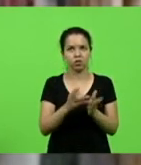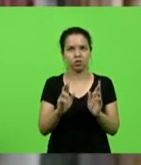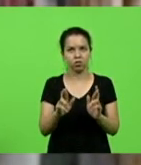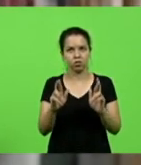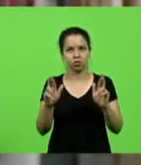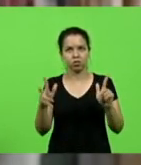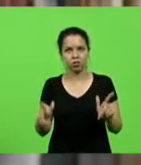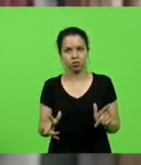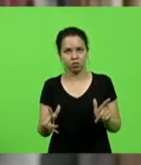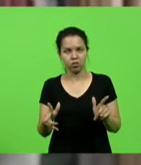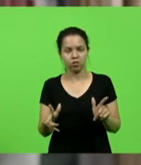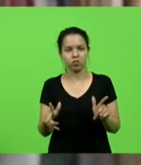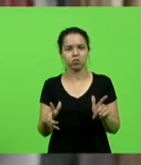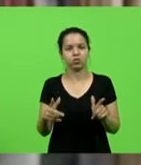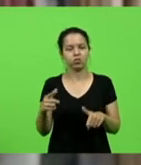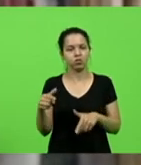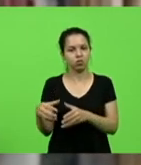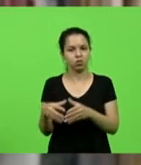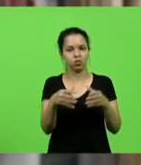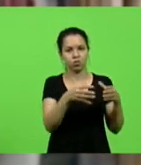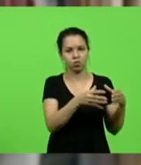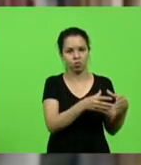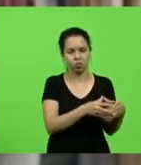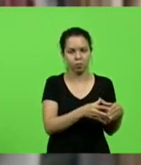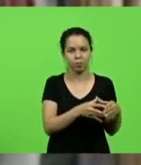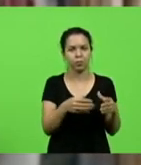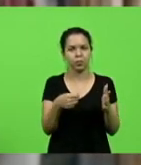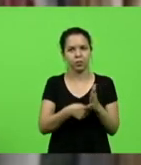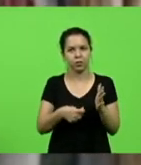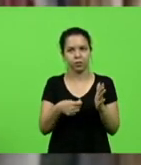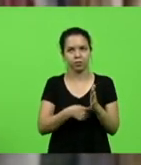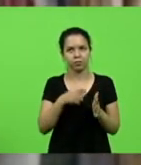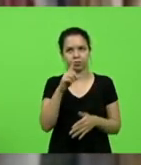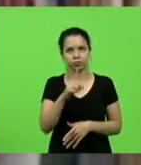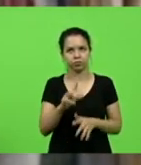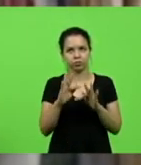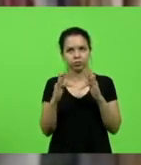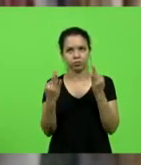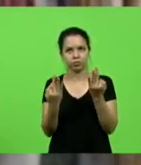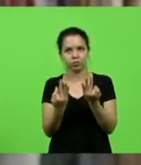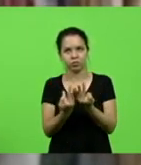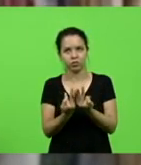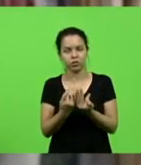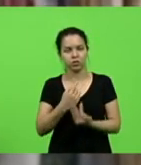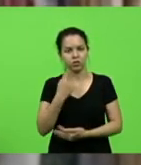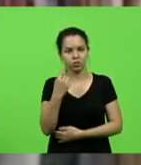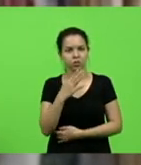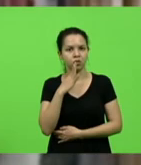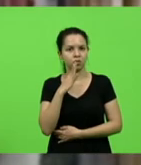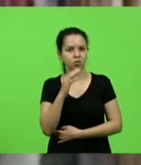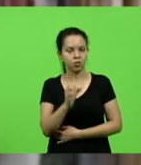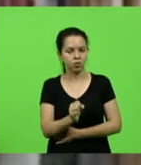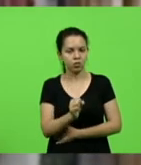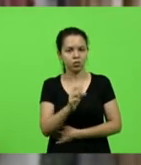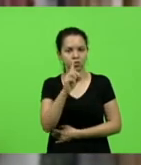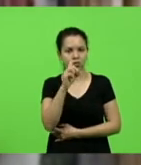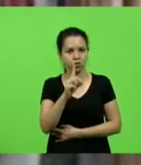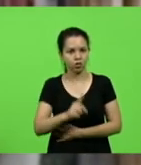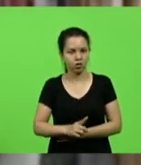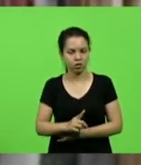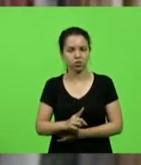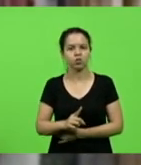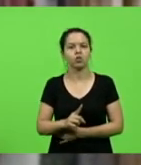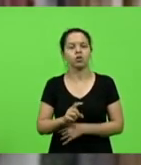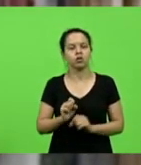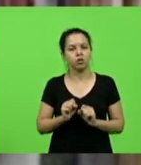nessa disputa a respeito dos direitos das famílias. O deputado Bruno, que é um grande defensor dos direitos das famílias de educarem as